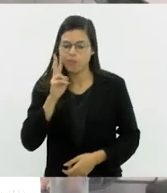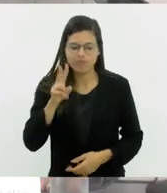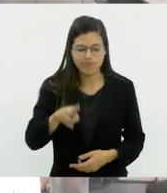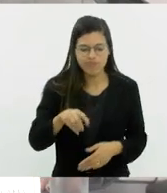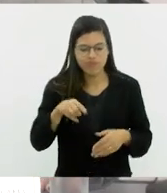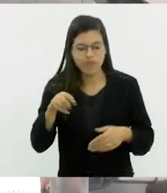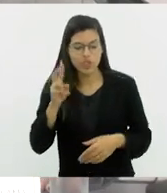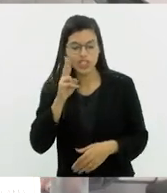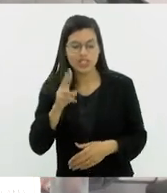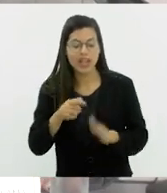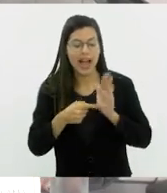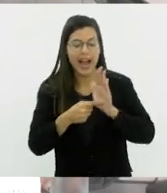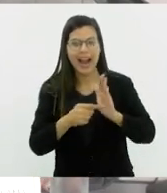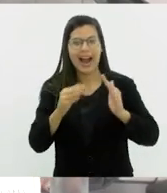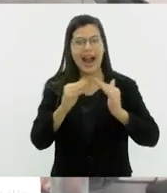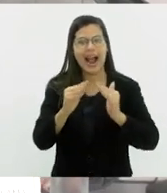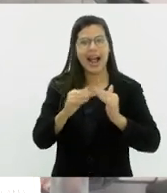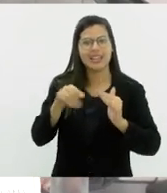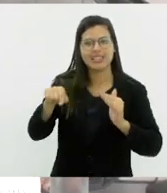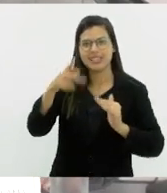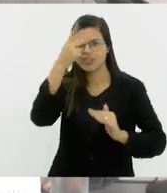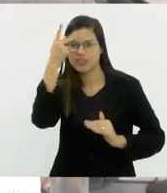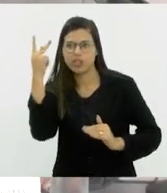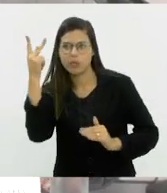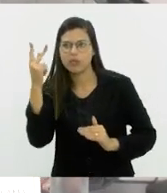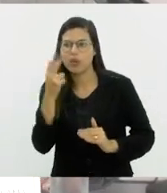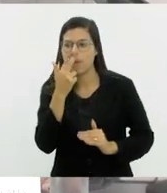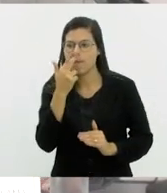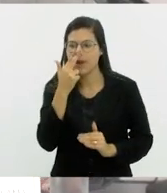mostrar a casa aqui dos bacanas. Era como se fosse